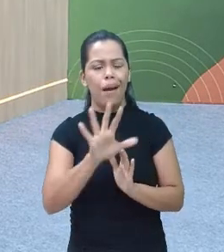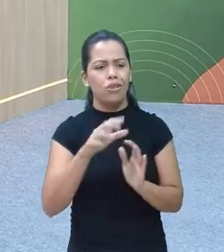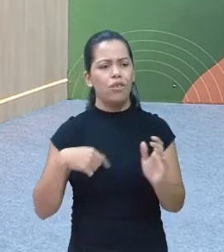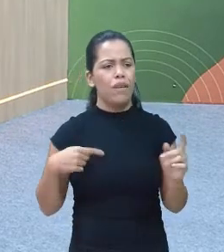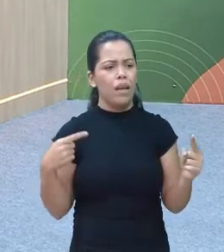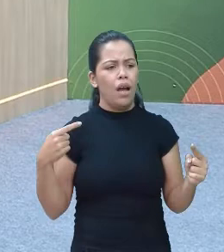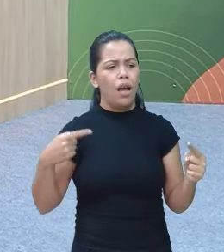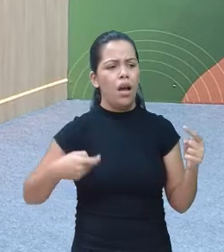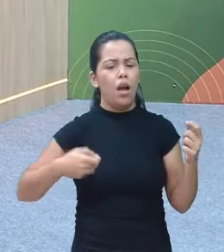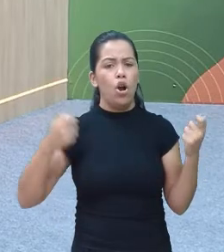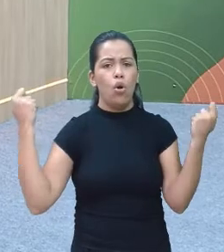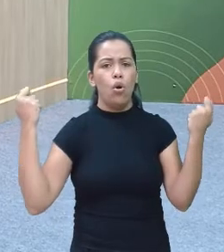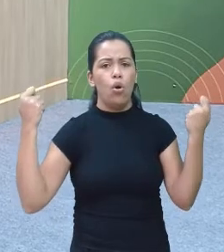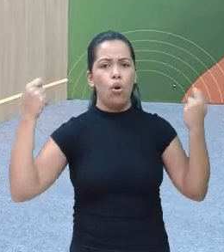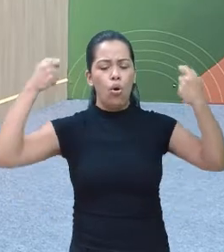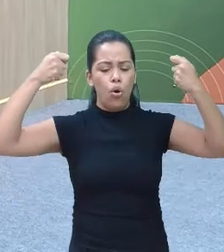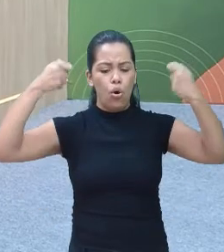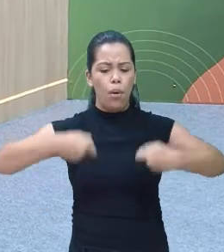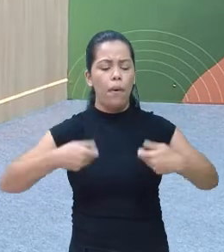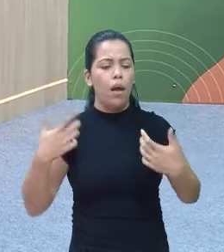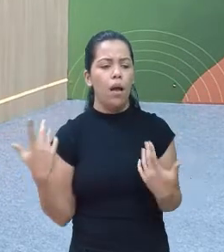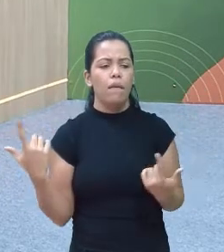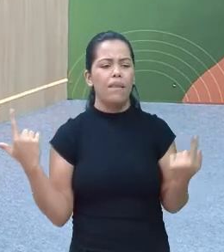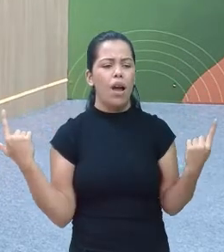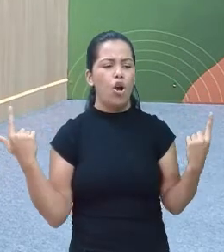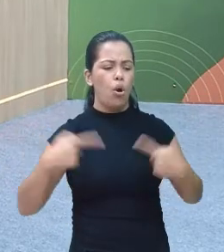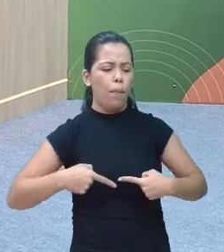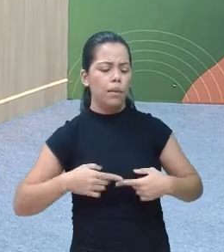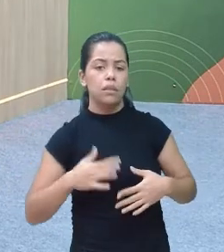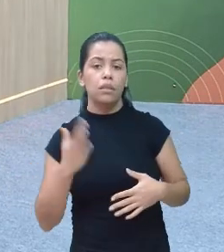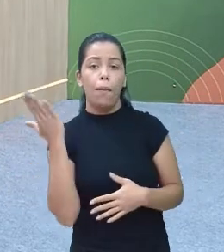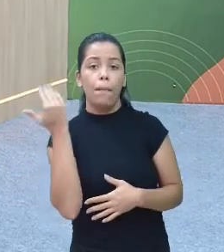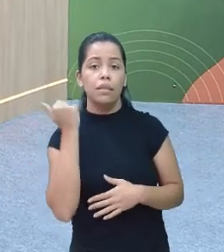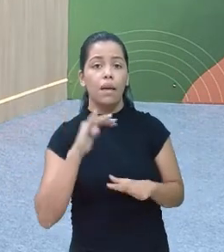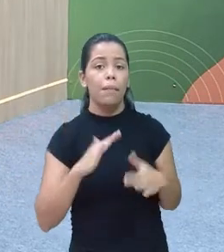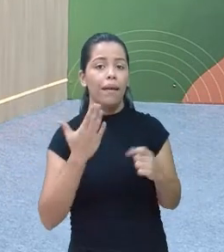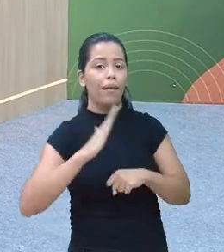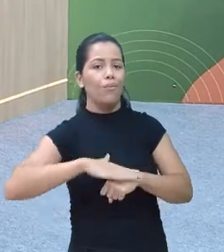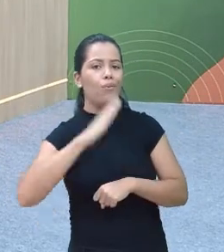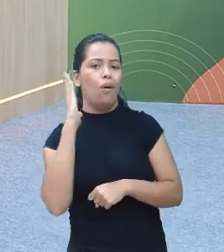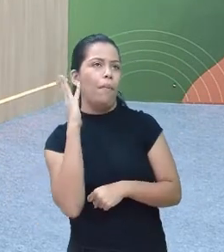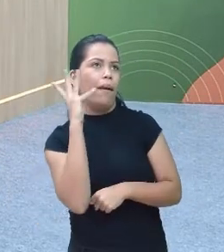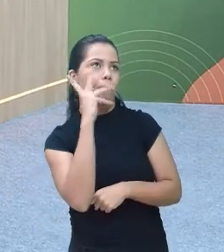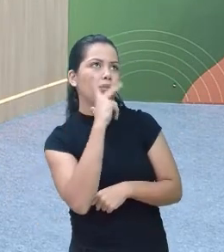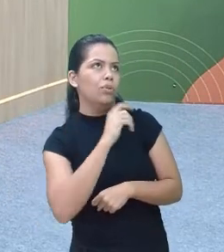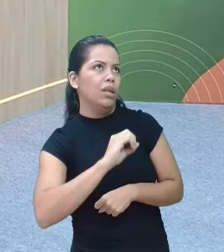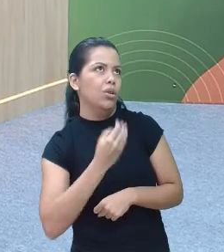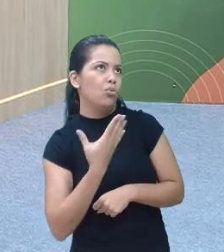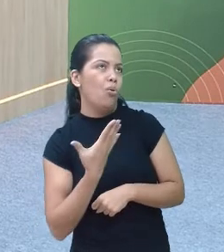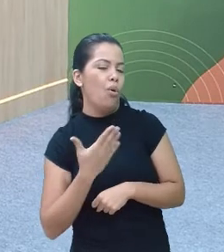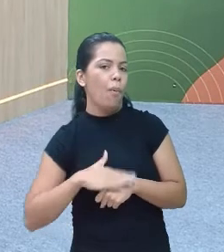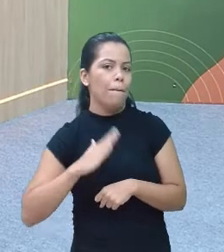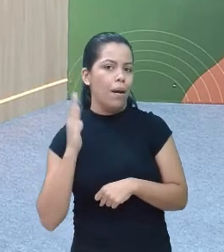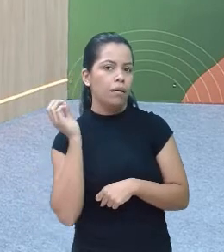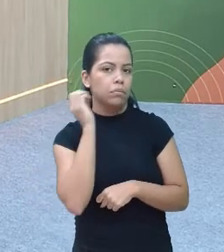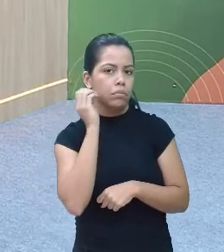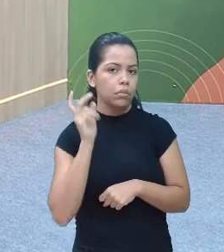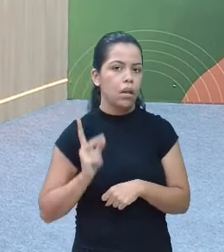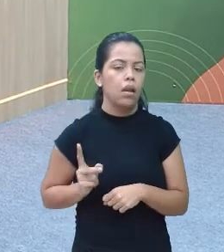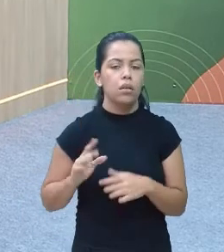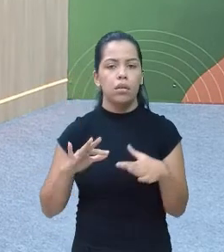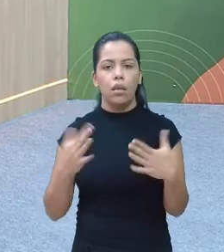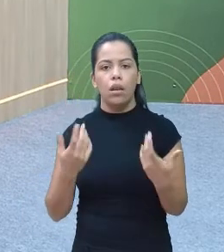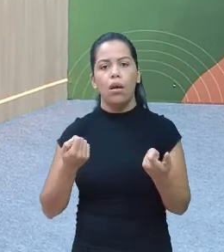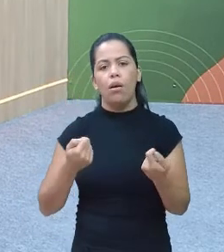para ver quem tem mais dinheiro, etc. Então isso pode causar uma certa angústia na pessoa que